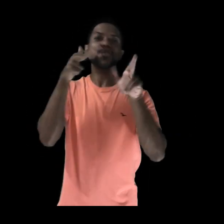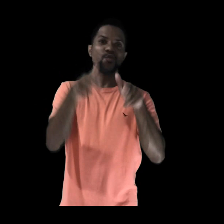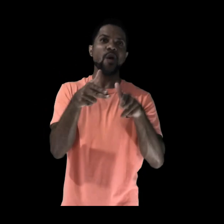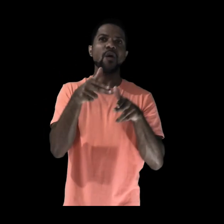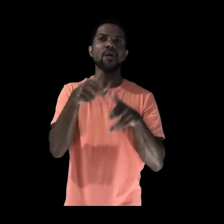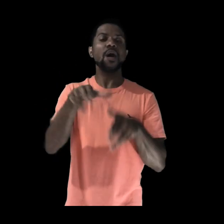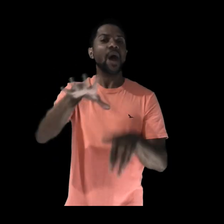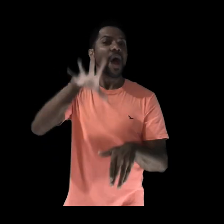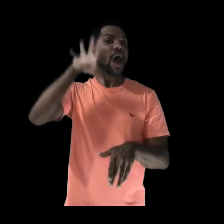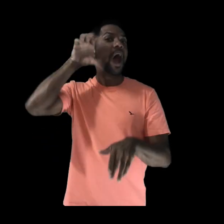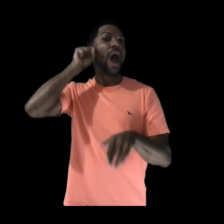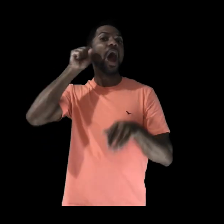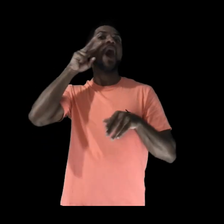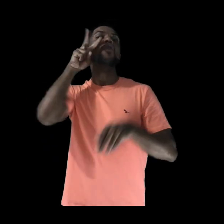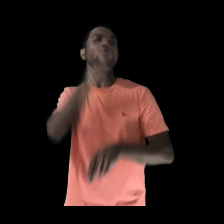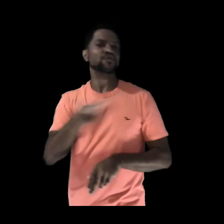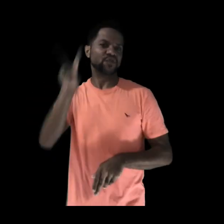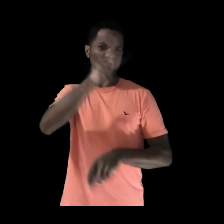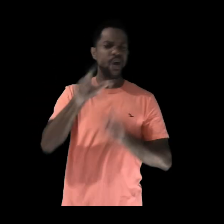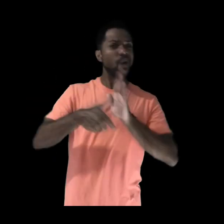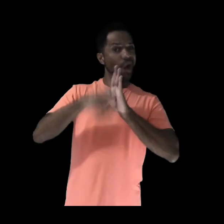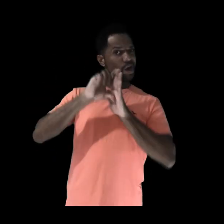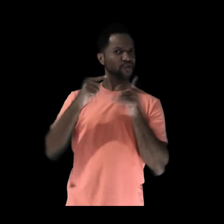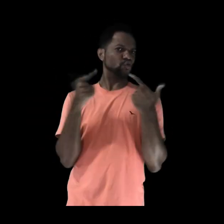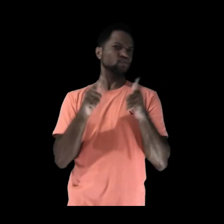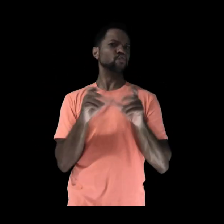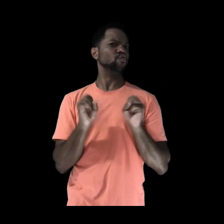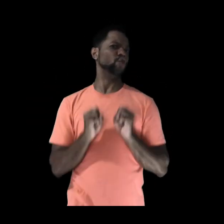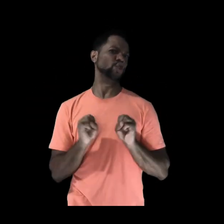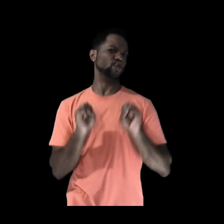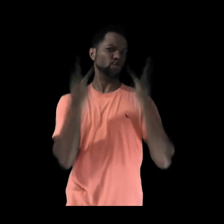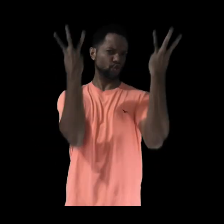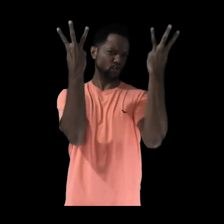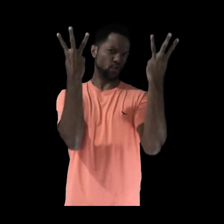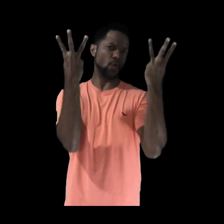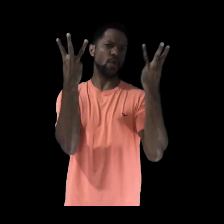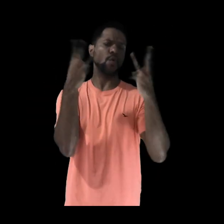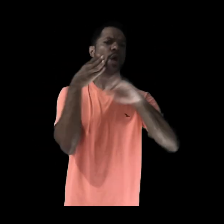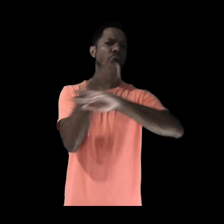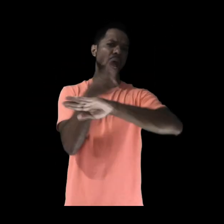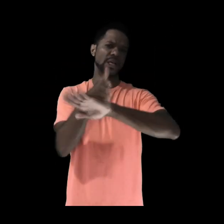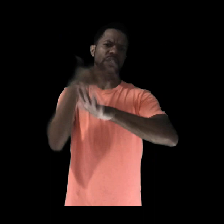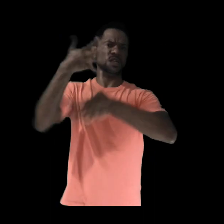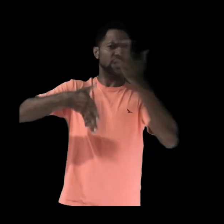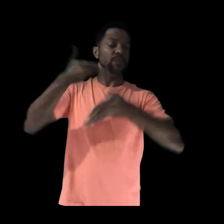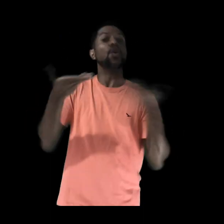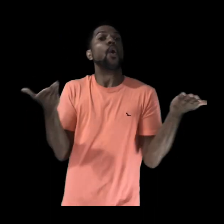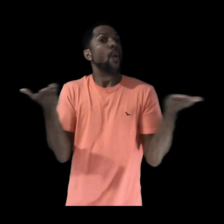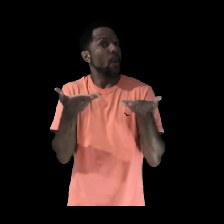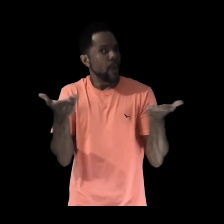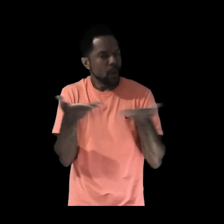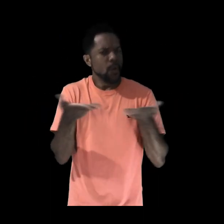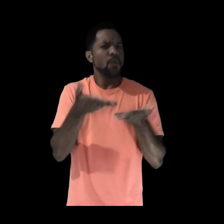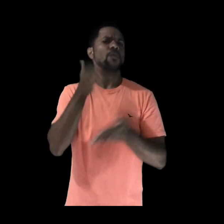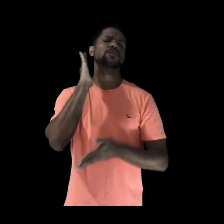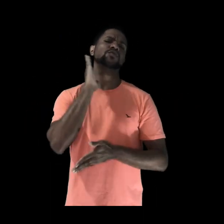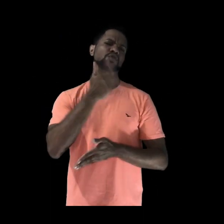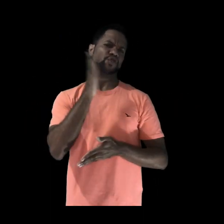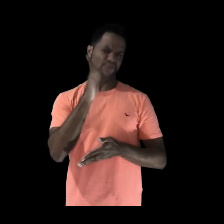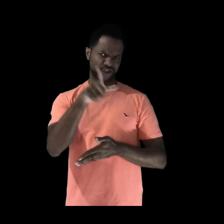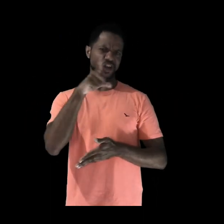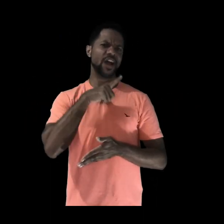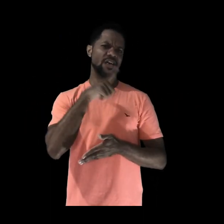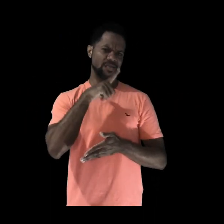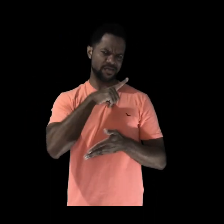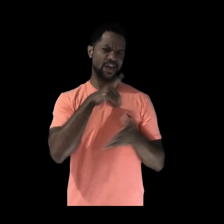com diversos cantores. Antes a gente não tinha um show sequer com acessibilidade em Libras, e hoje essa acessibilidade está